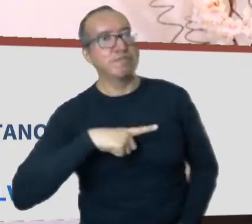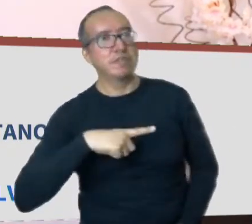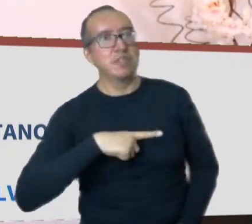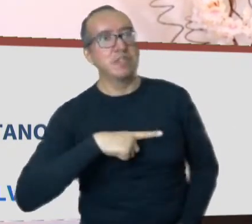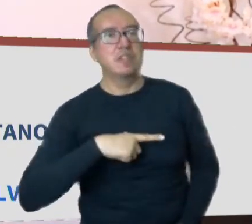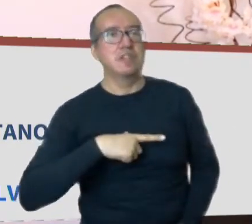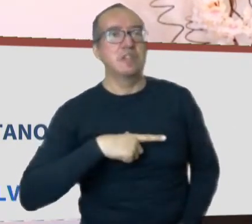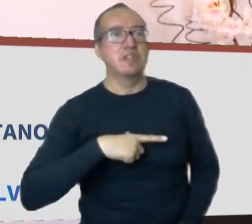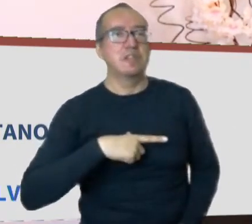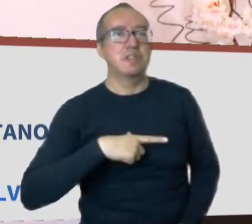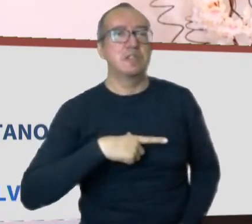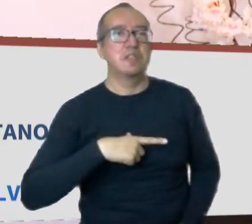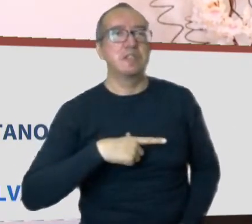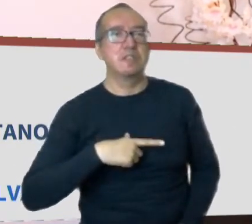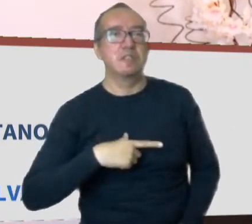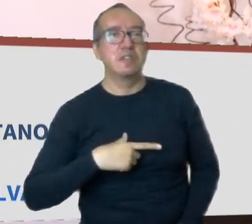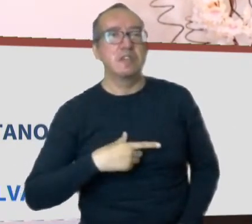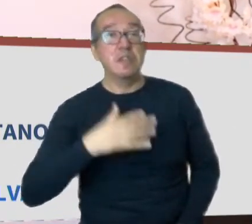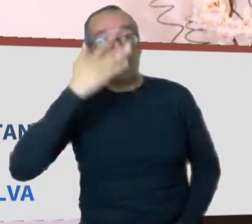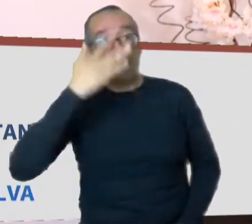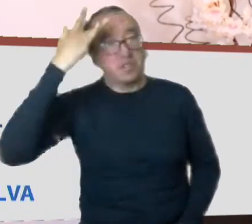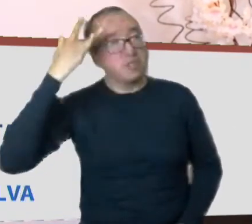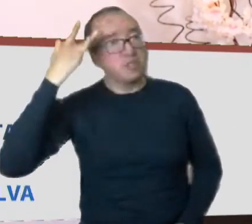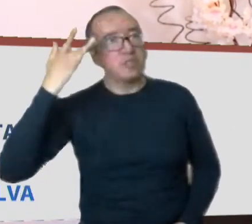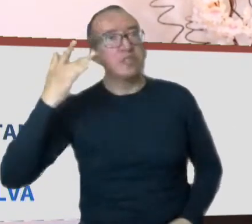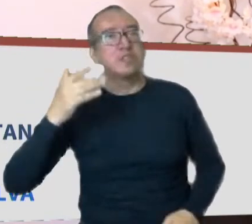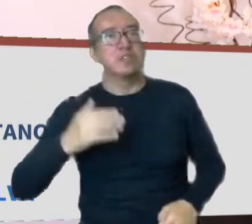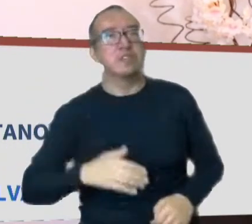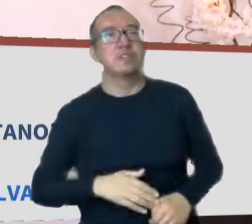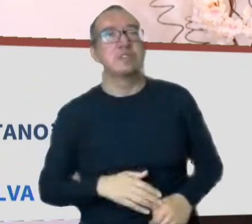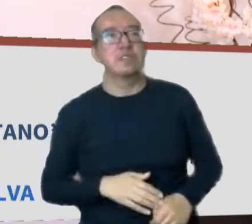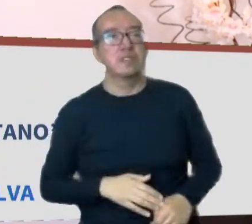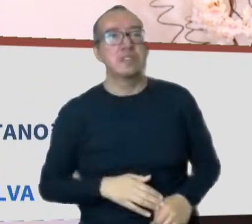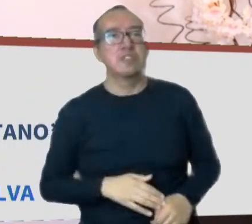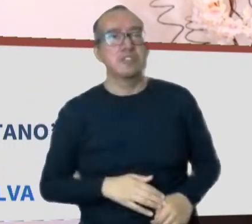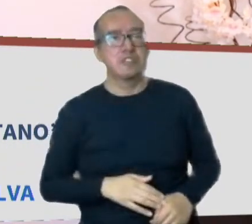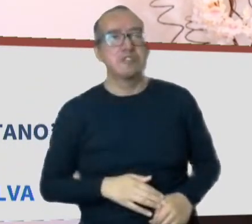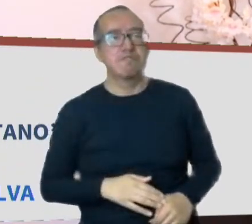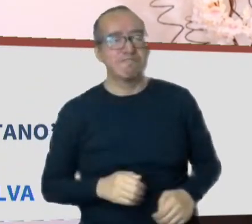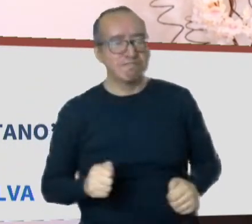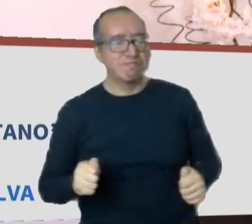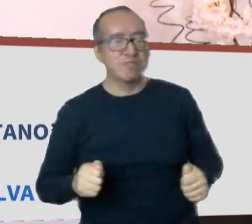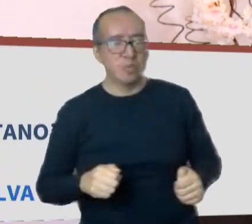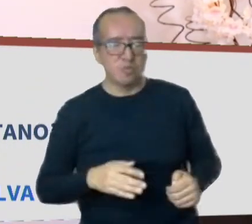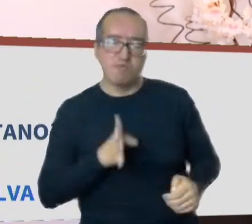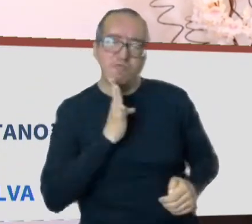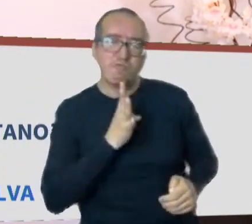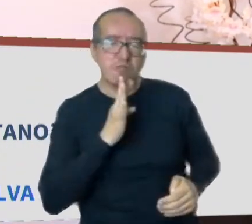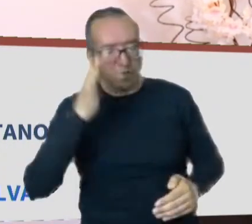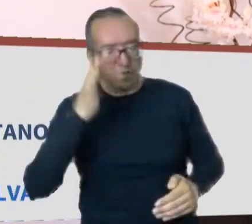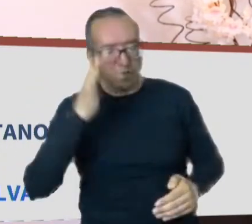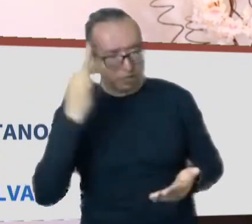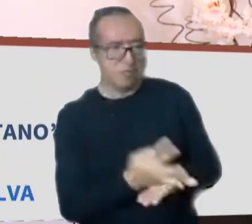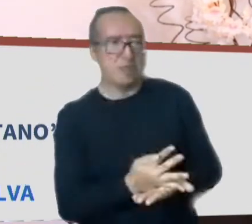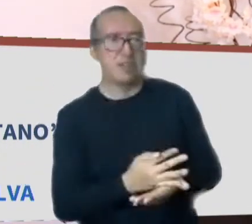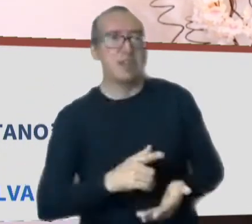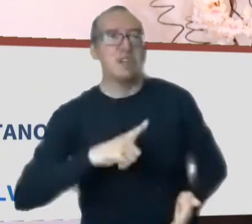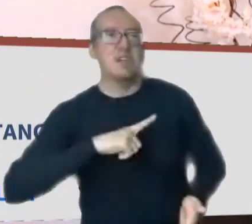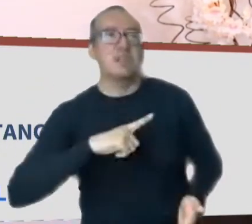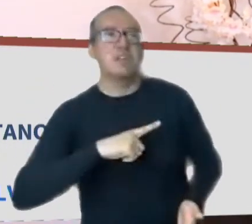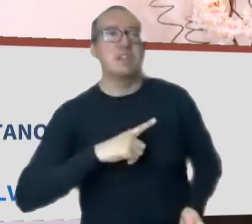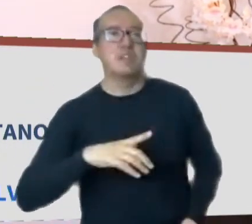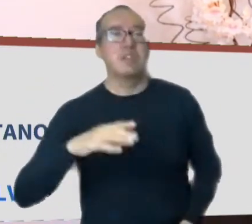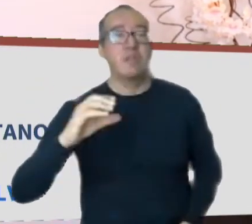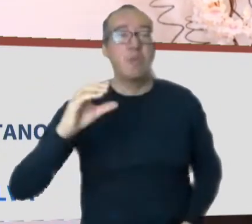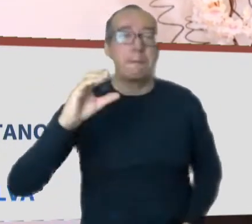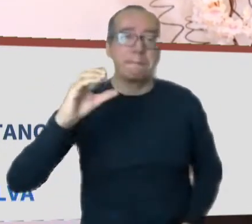almas, por assim dizer. Nós temos um capelão, nós temos pessoas já que nos pedem, as pessoas